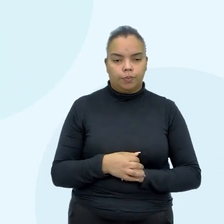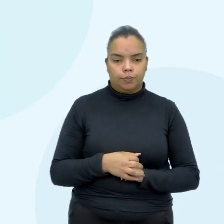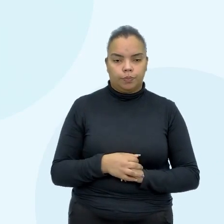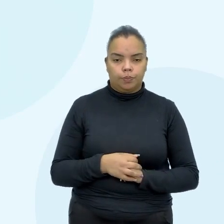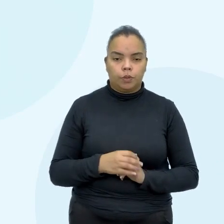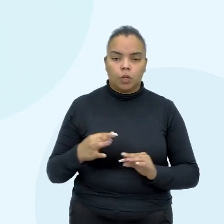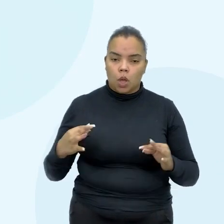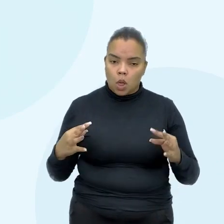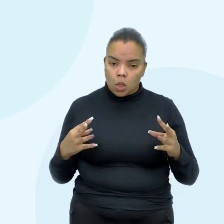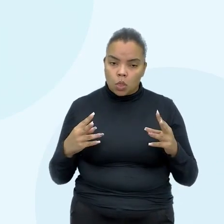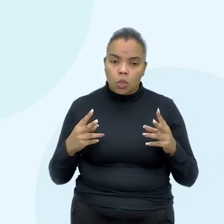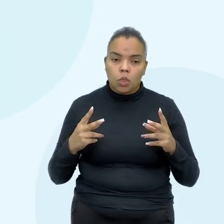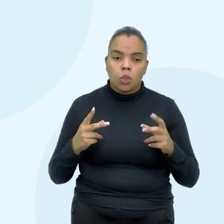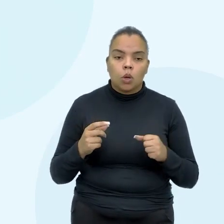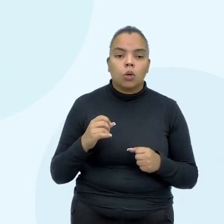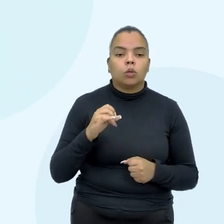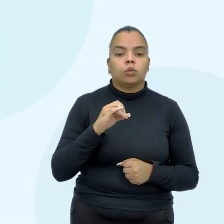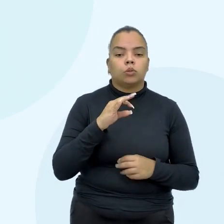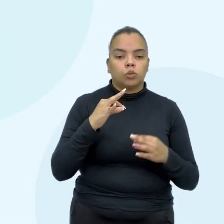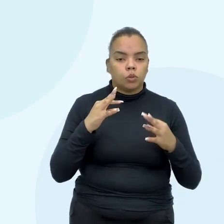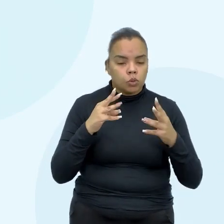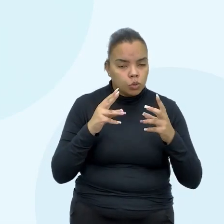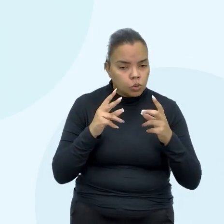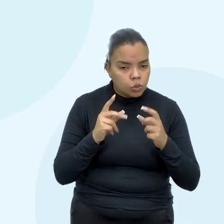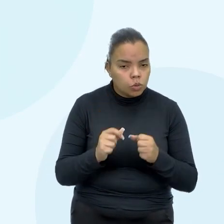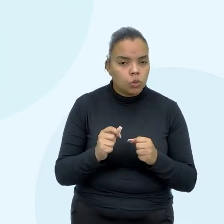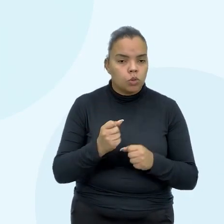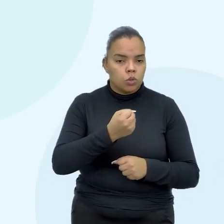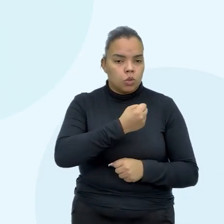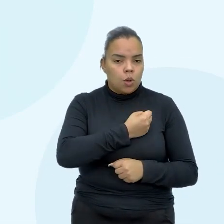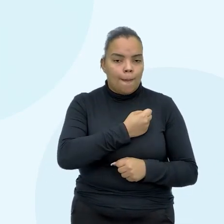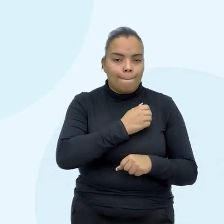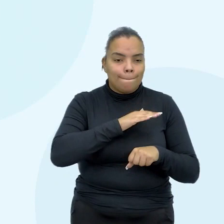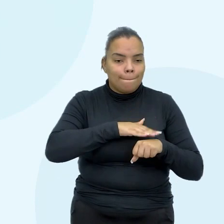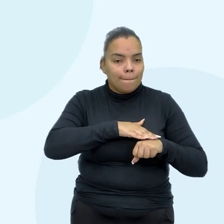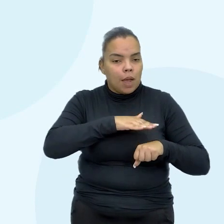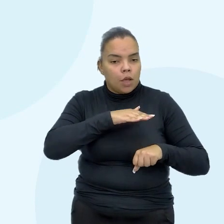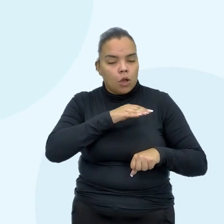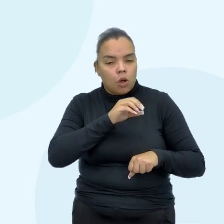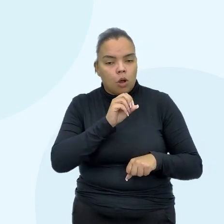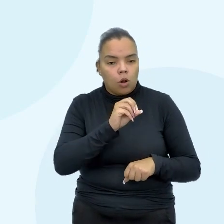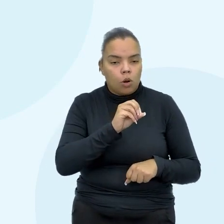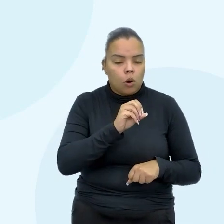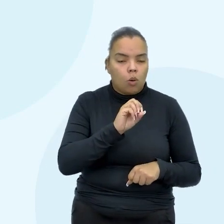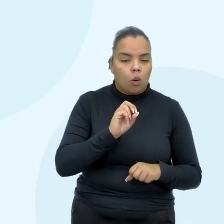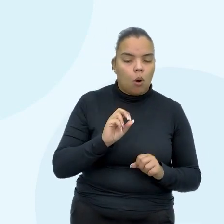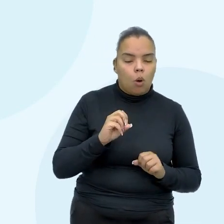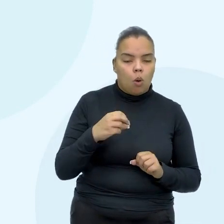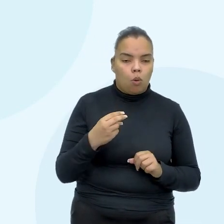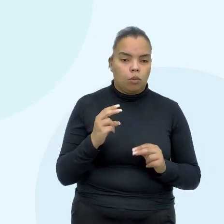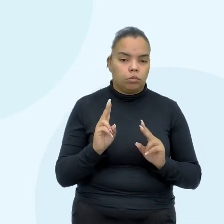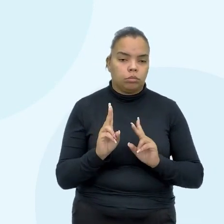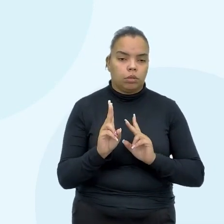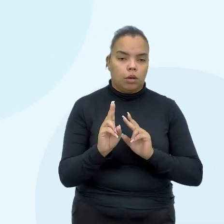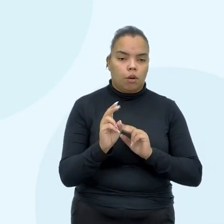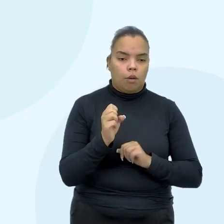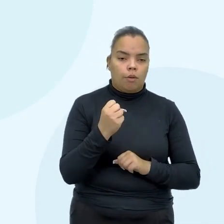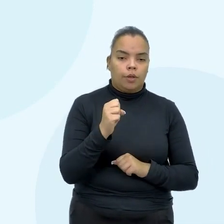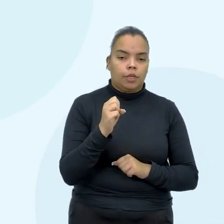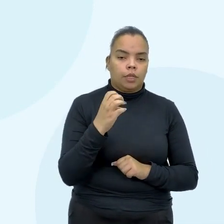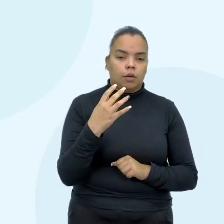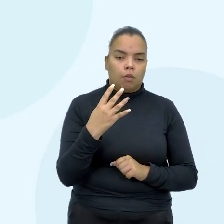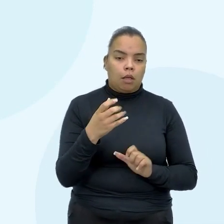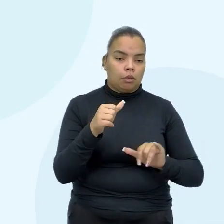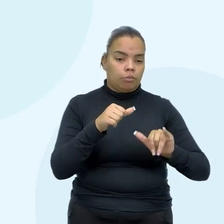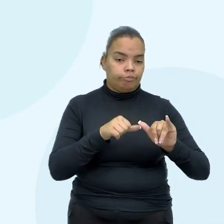dos elementos radioativos, isto é, apresentam um número atômico maior ou igual a 84. E todos eles vão emitir radiações,